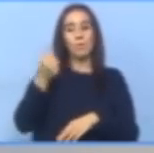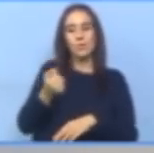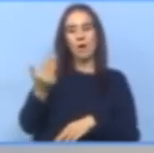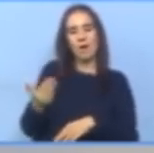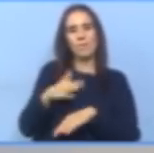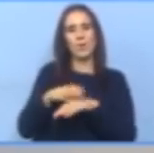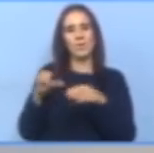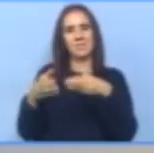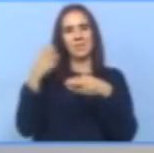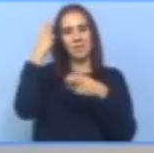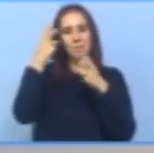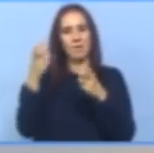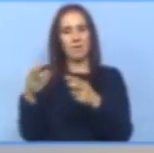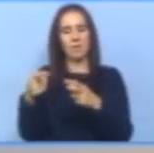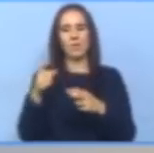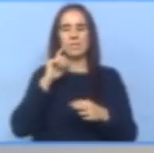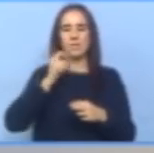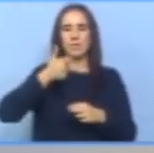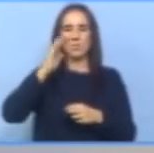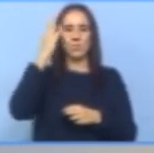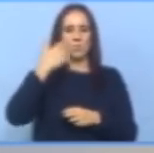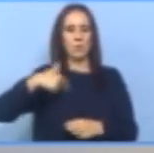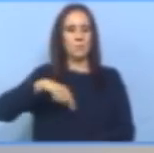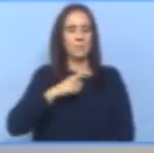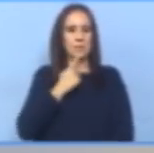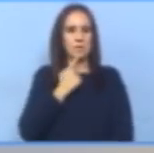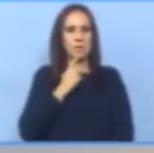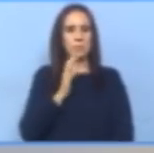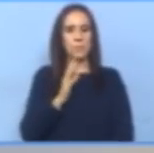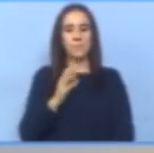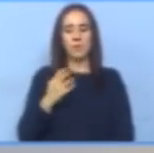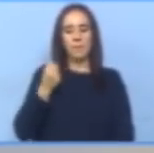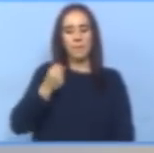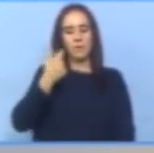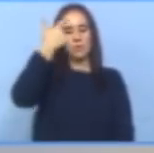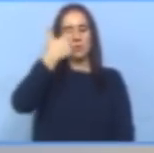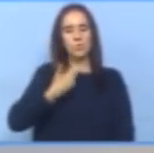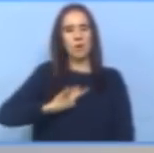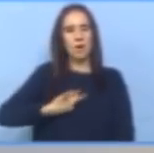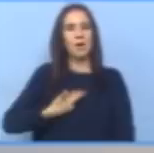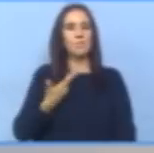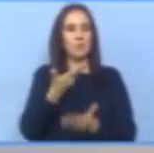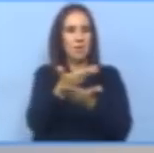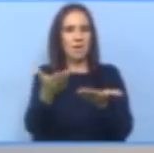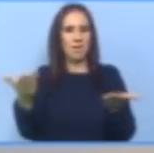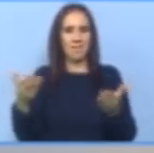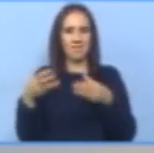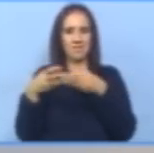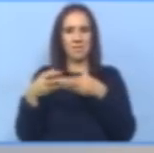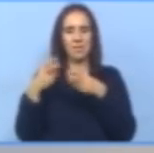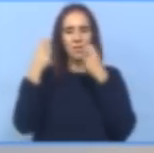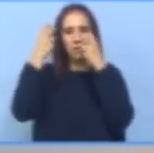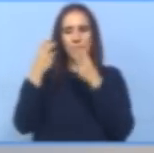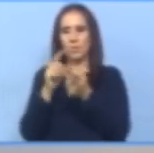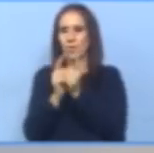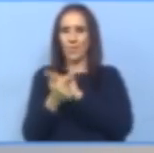rebanho. E isso põe uma nota que é fundamental entendermos que a razão de ser do pastor é o rebanho e não o contrário. A segunda leitura, porque